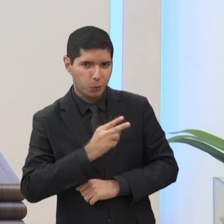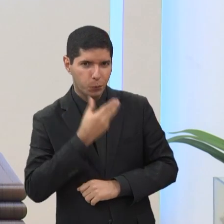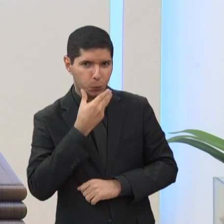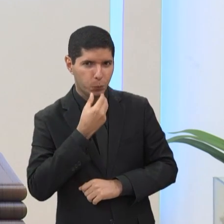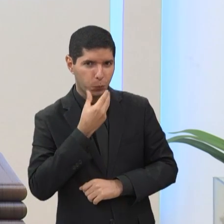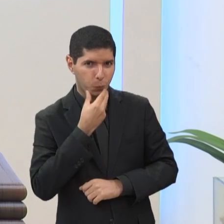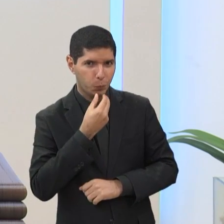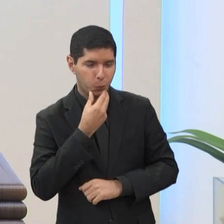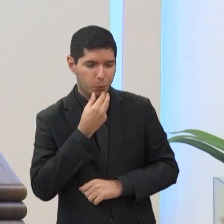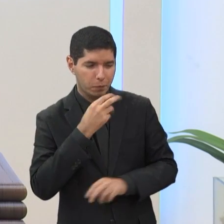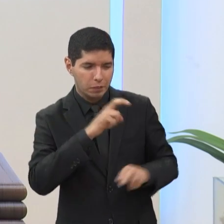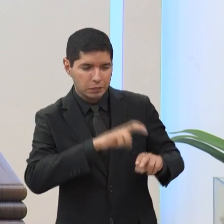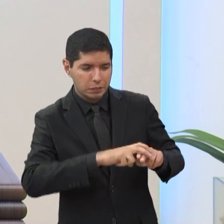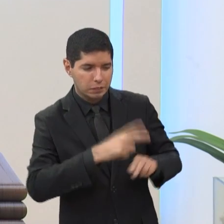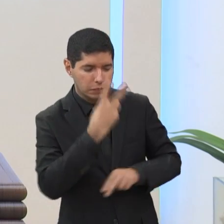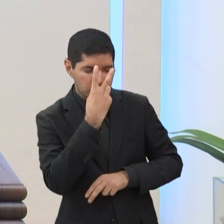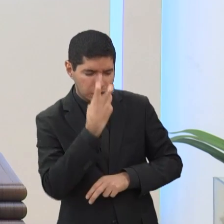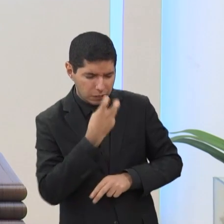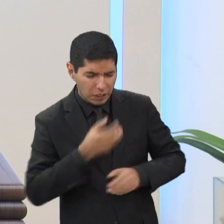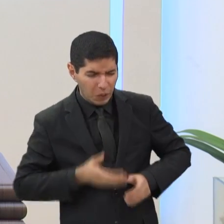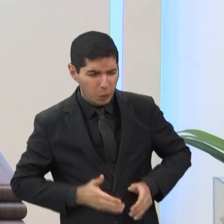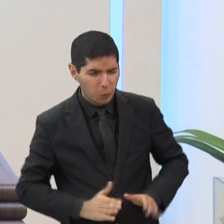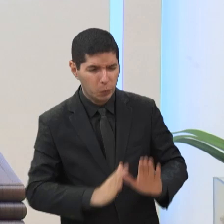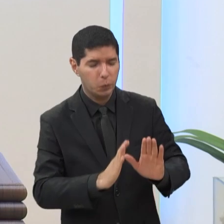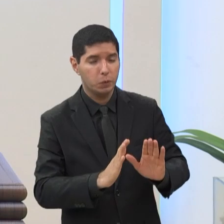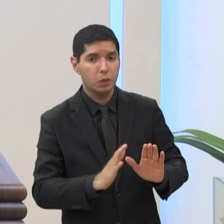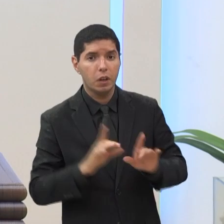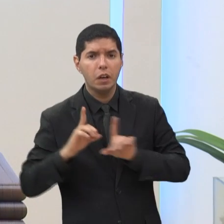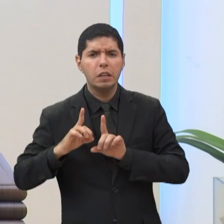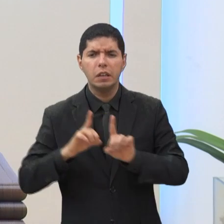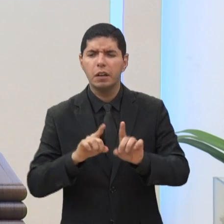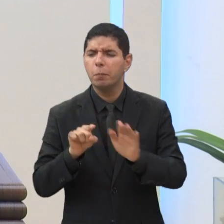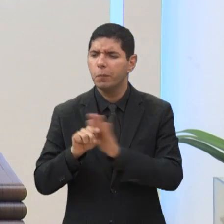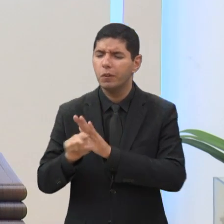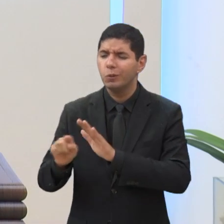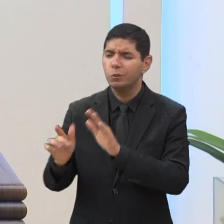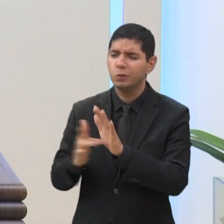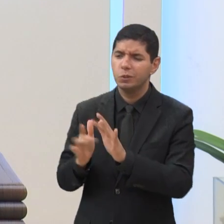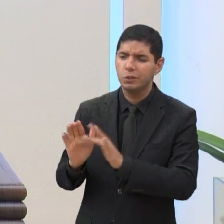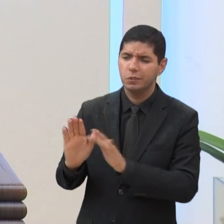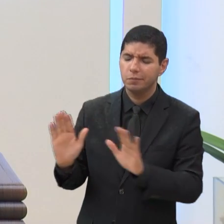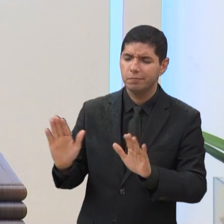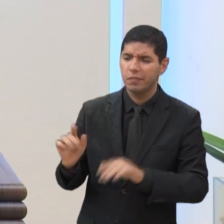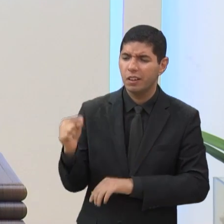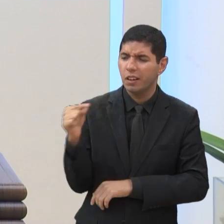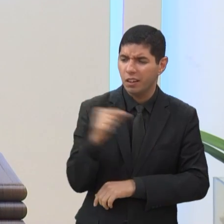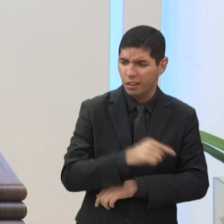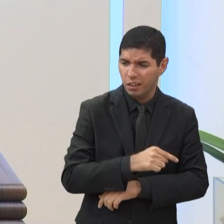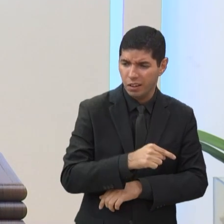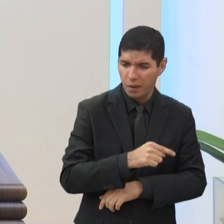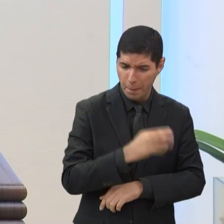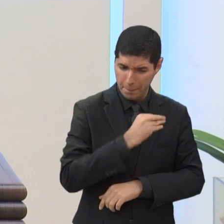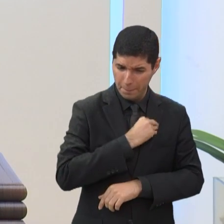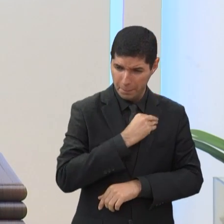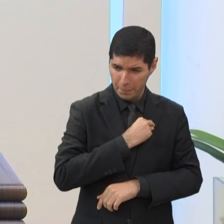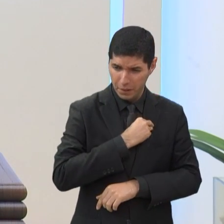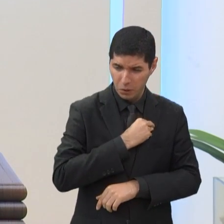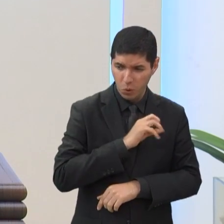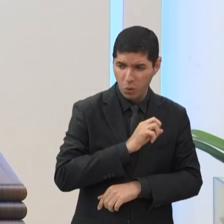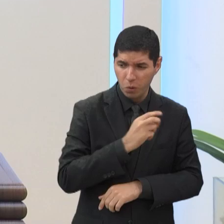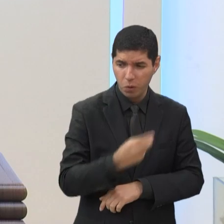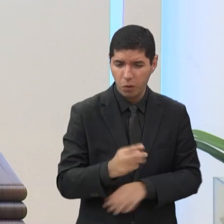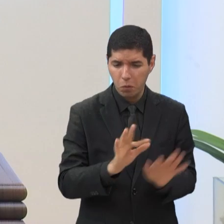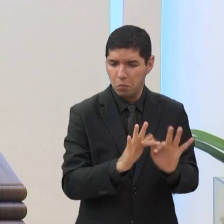nascença, e os seus discípulos lhe perguntaram, dizendo: Rabi, quem pecou, este ou os